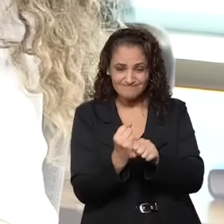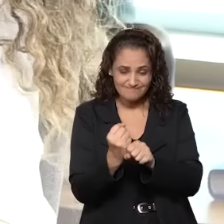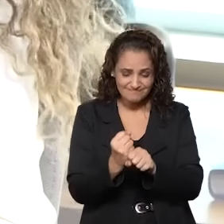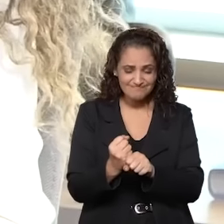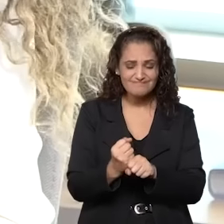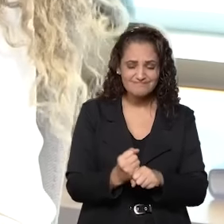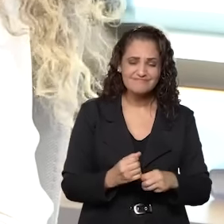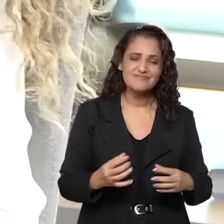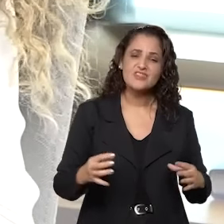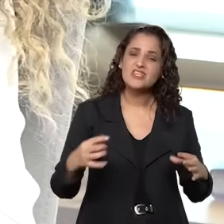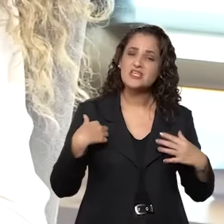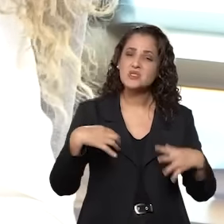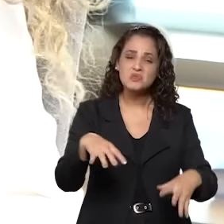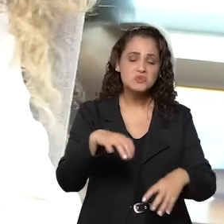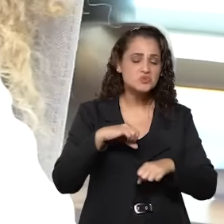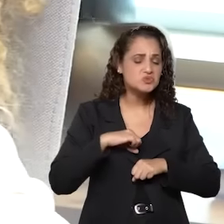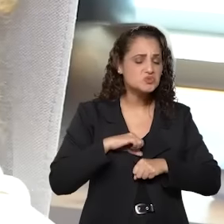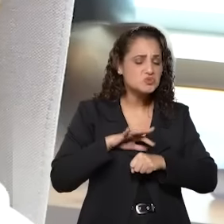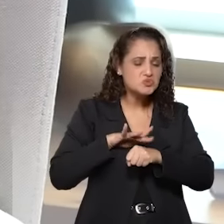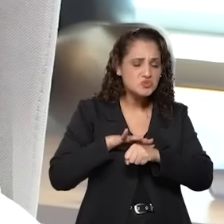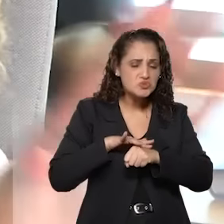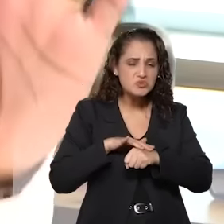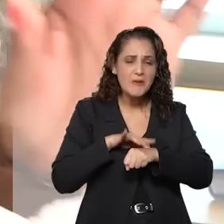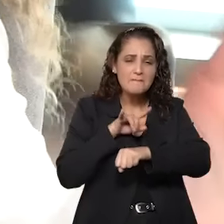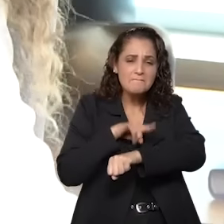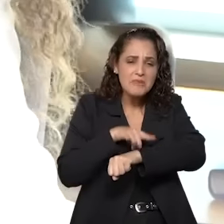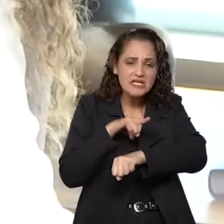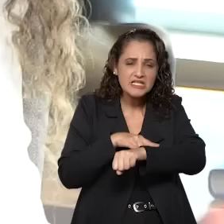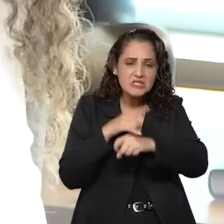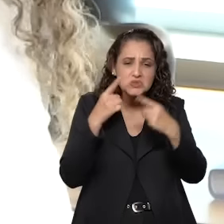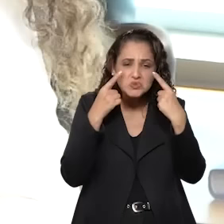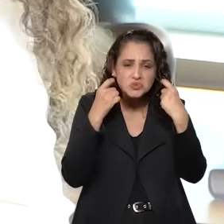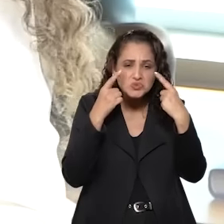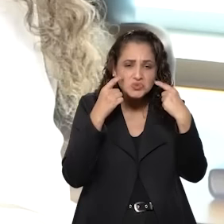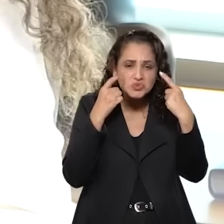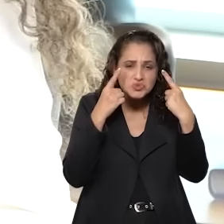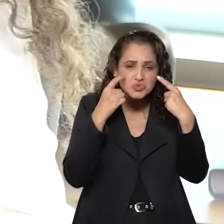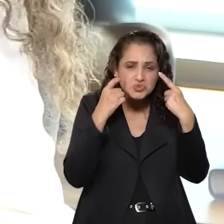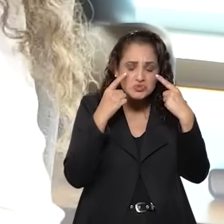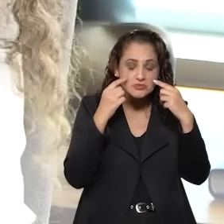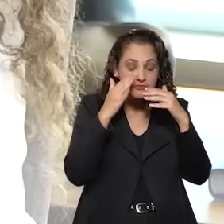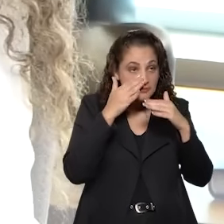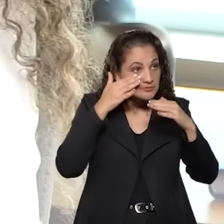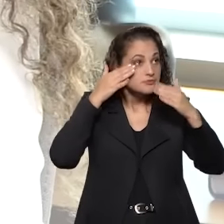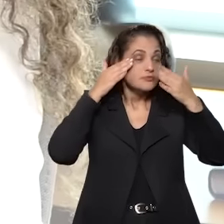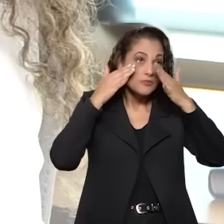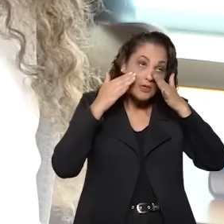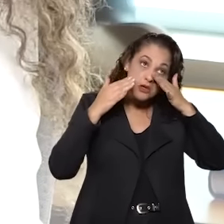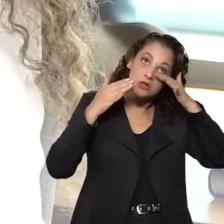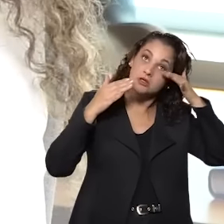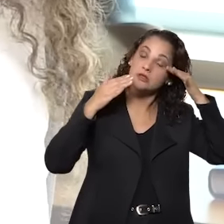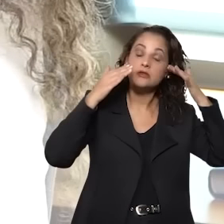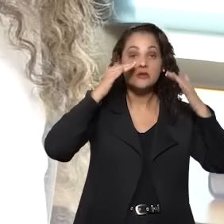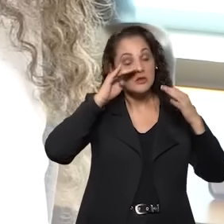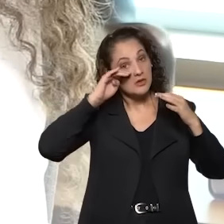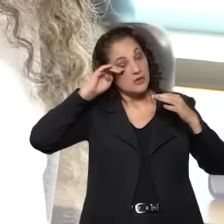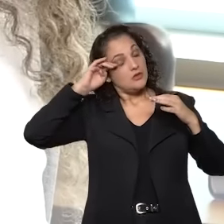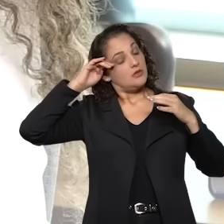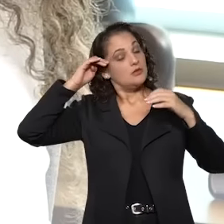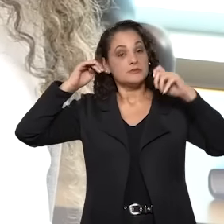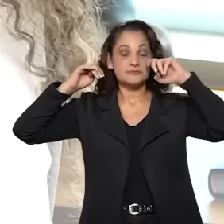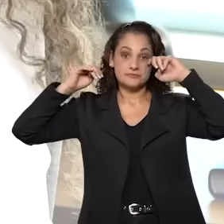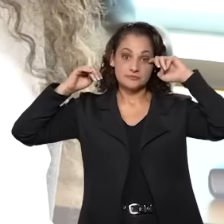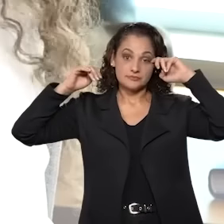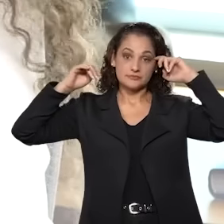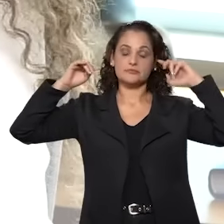né mas depois que que a gente fazia enxugava lágrima respirava fundo ó e voltava como se nada não tivesse acontecido e seguia a vida esta nova geração